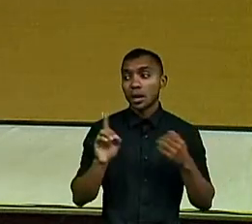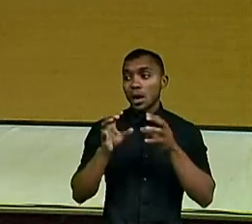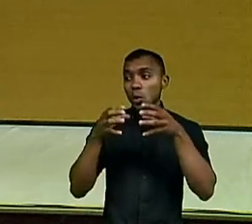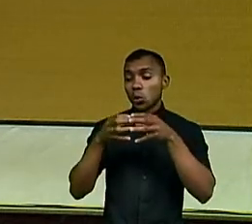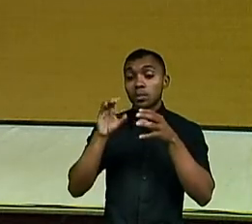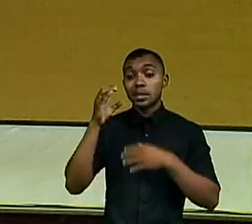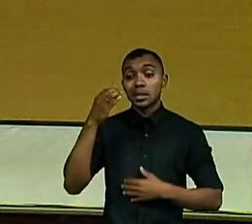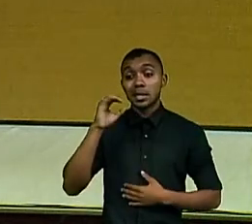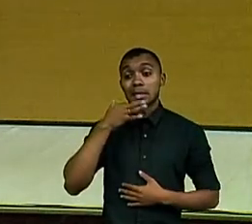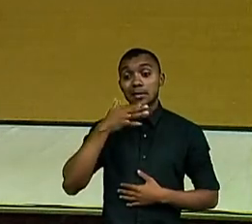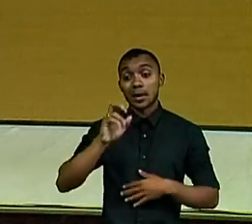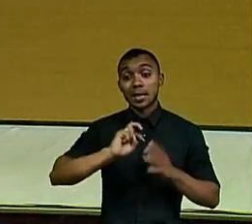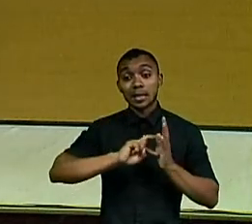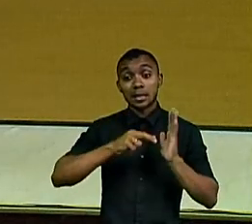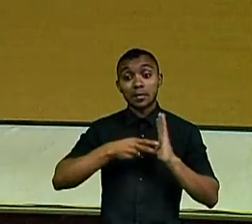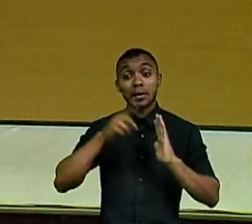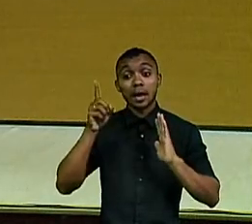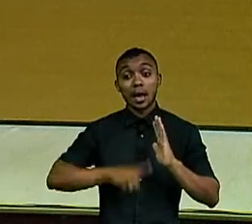tudo junto